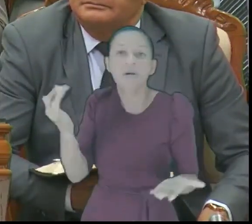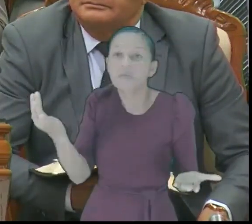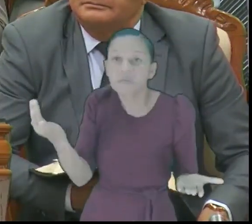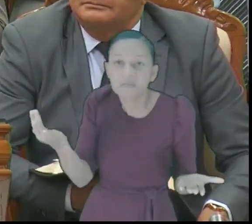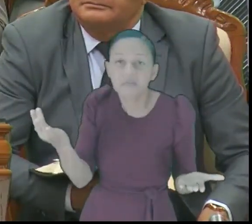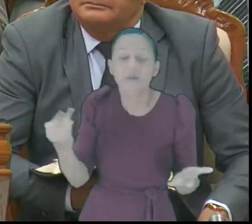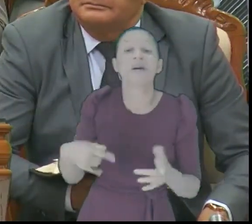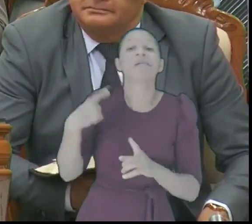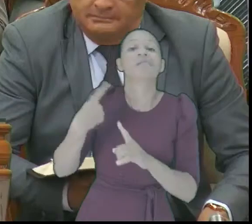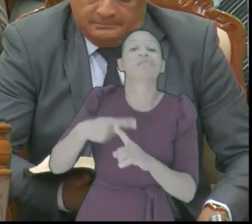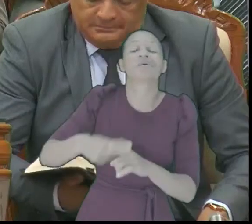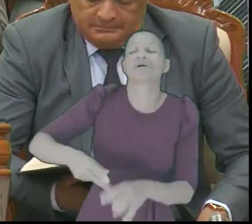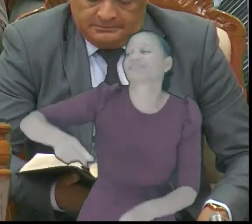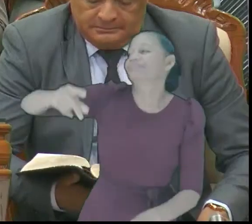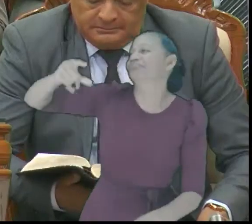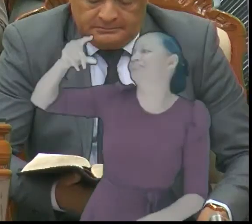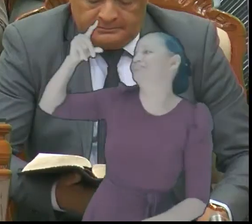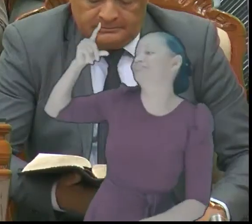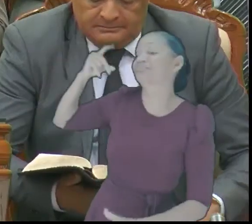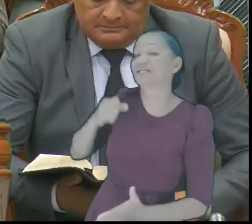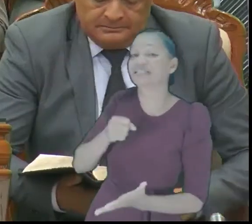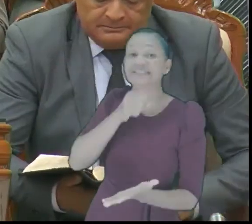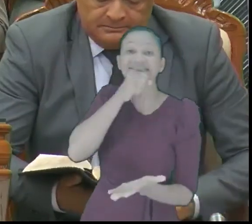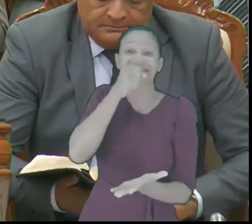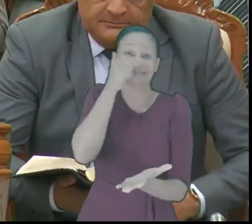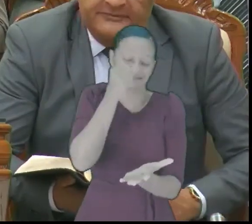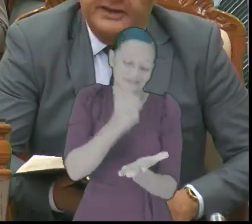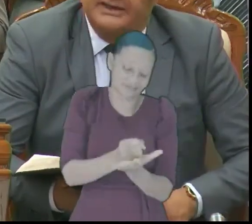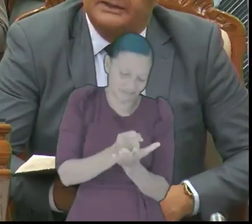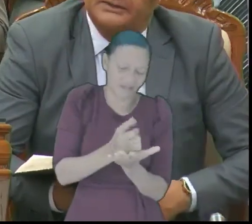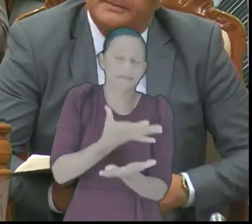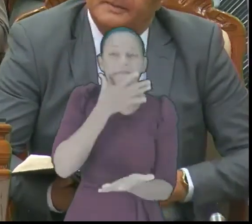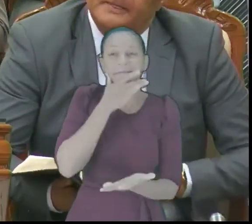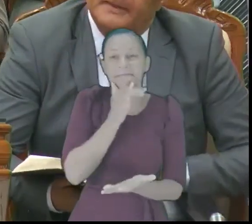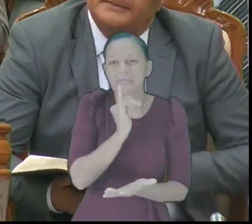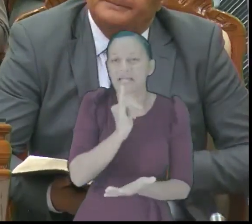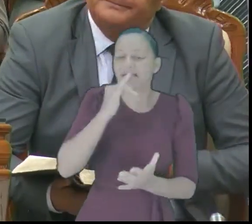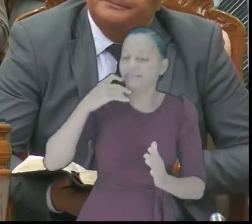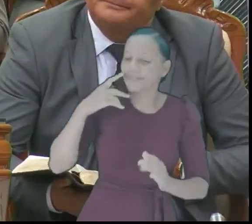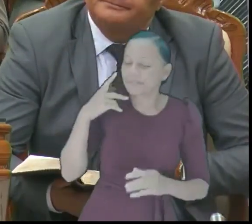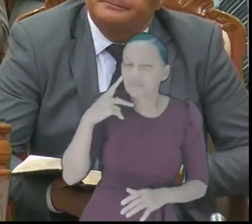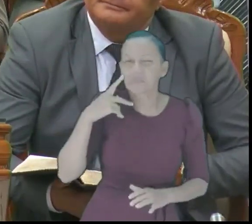Porque desde o Antigo Testamento que o Pai vem